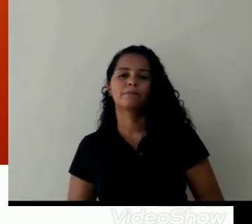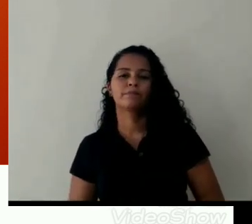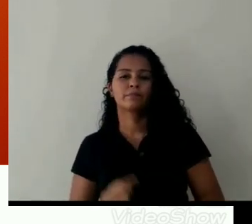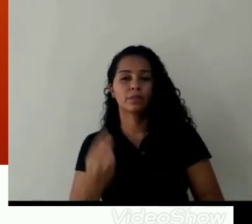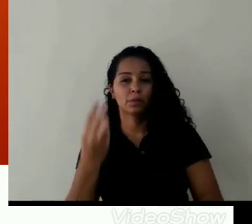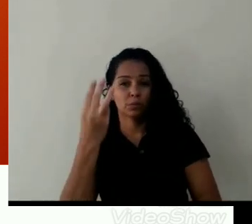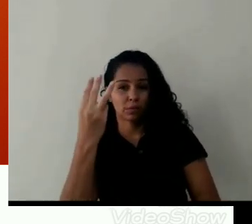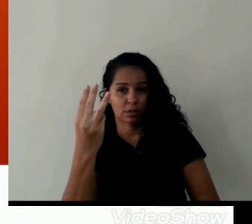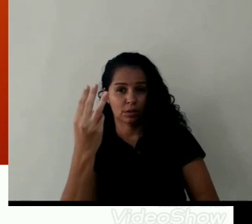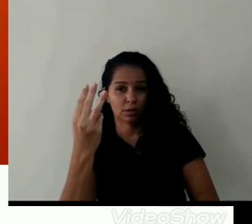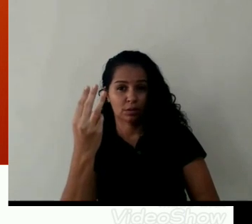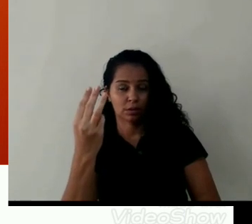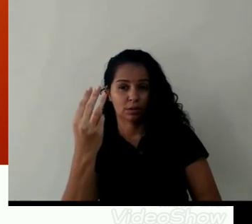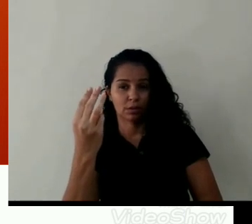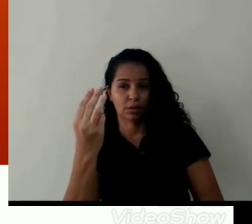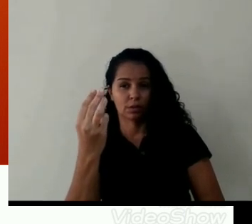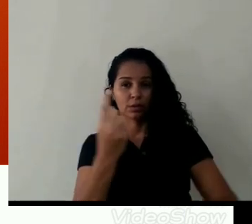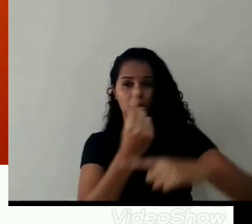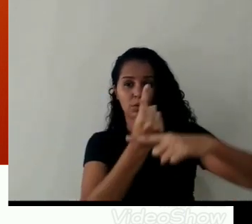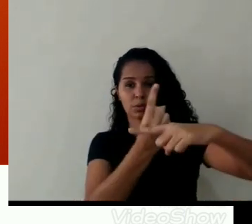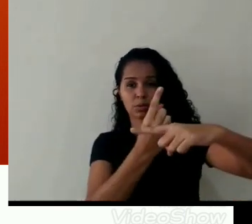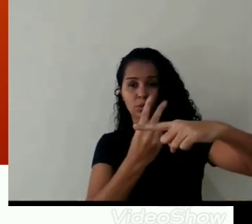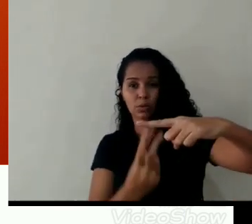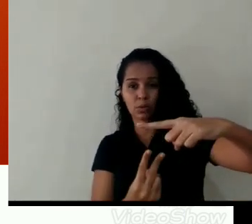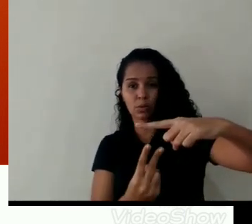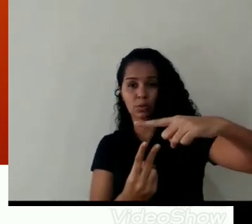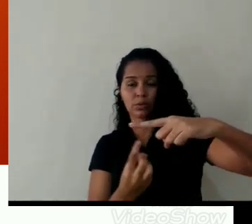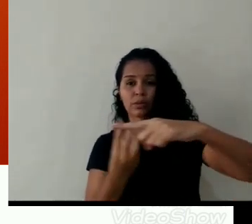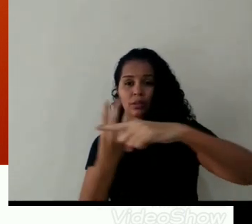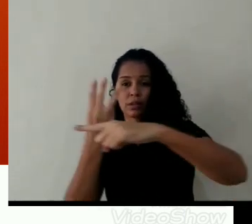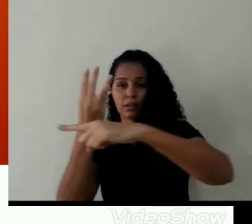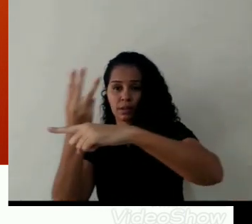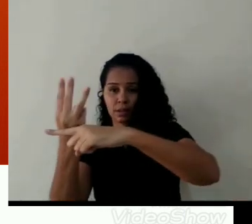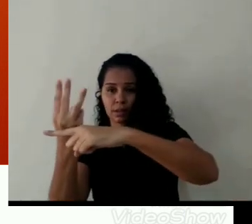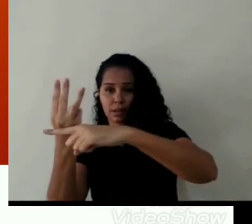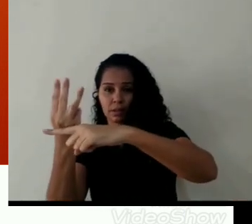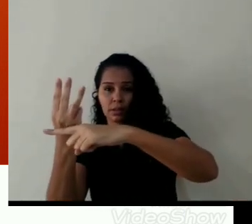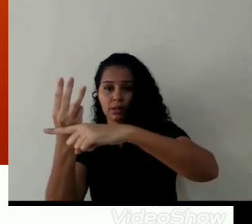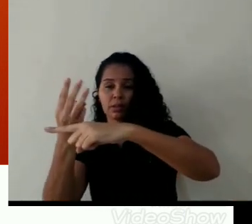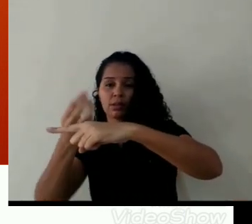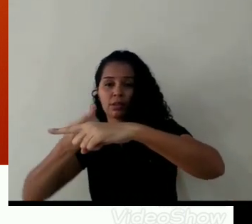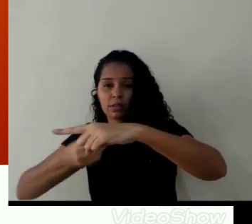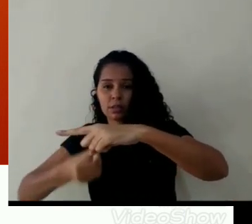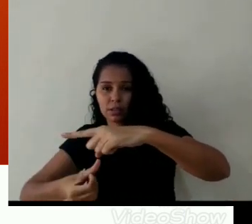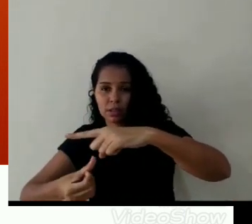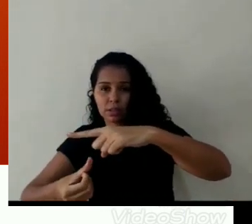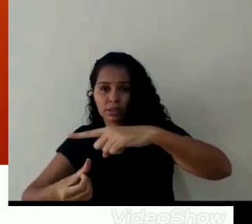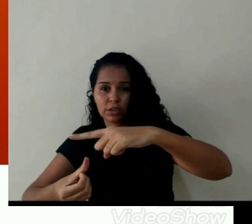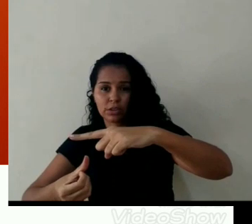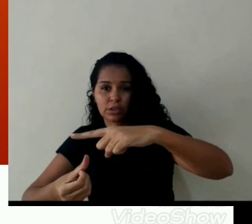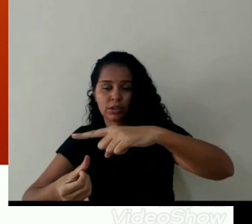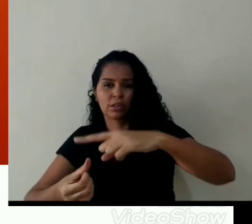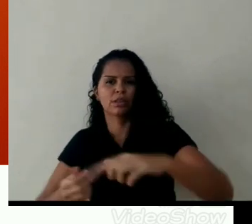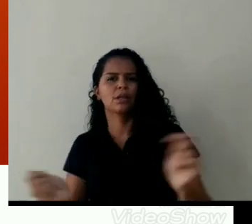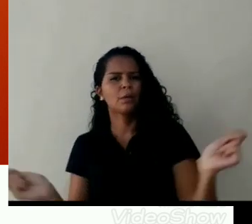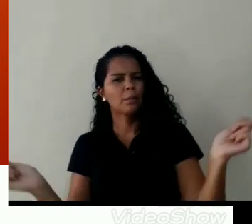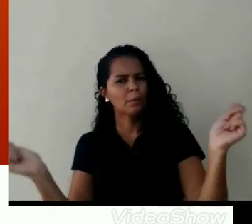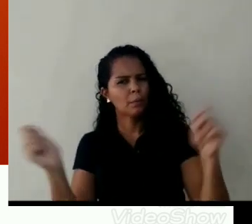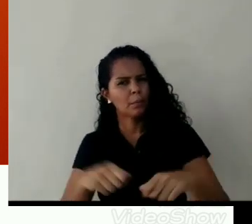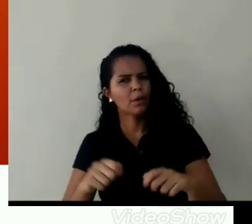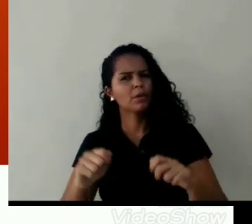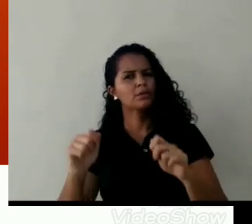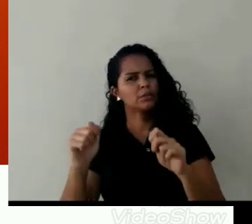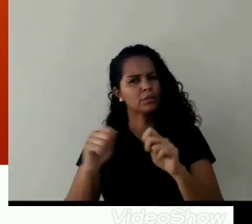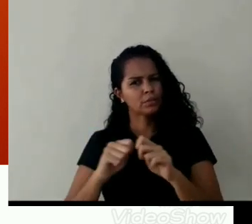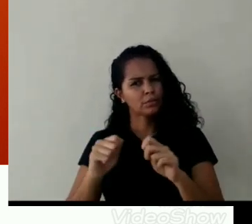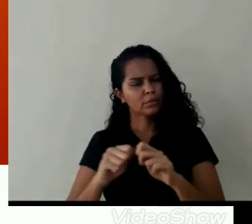virar 3 e o denominador 2 vai virar 6. Se é possível fazer essa operação, essa mesma operação multiplicativa